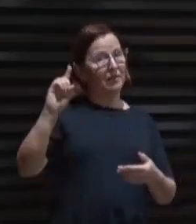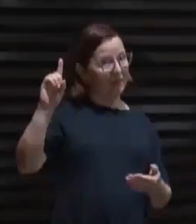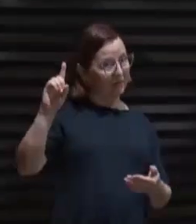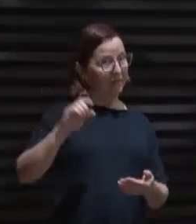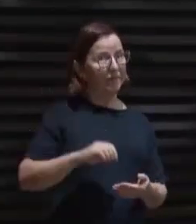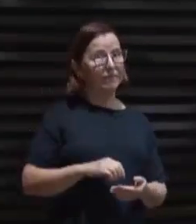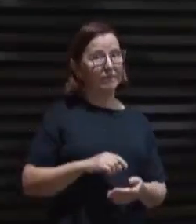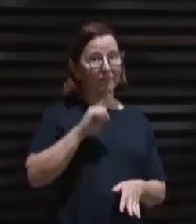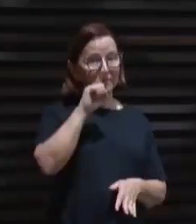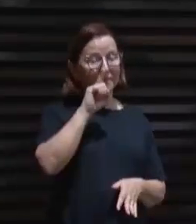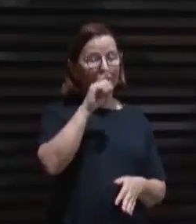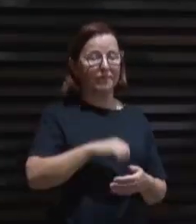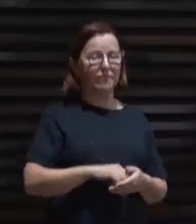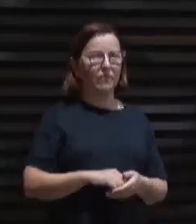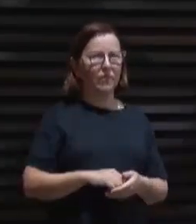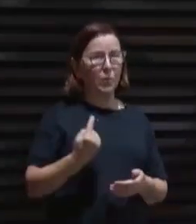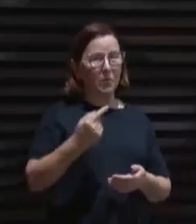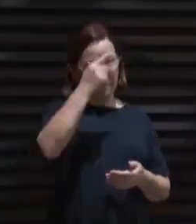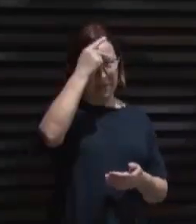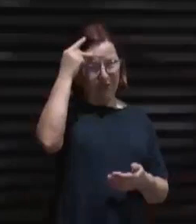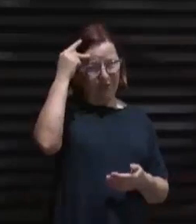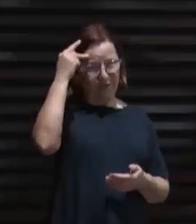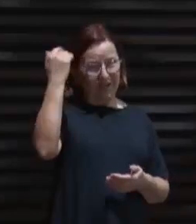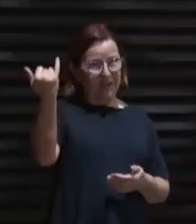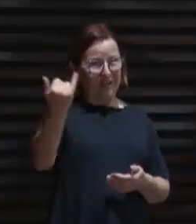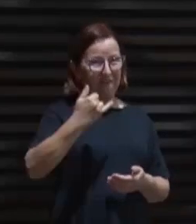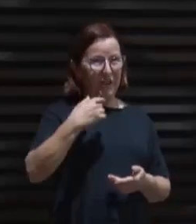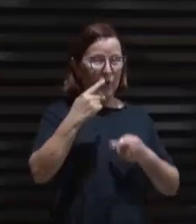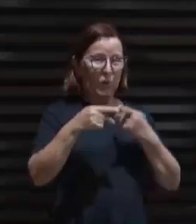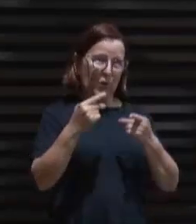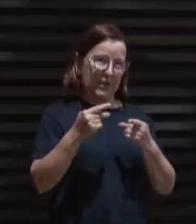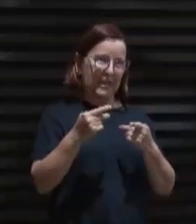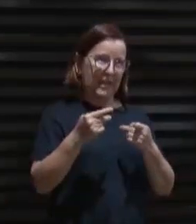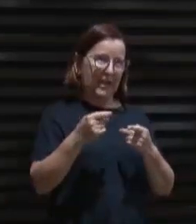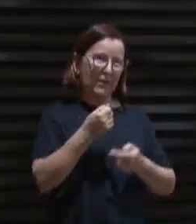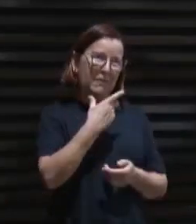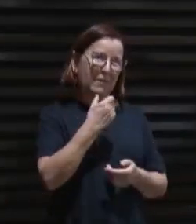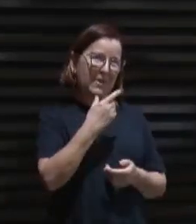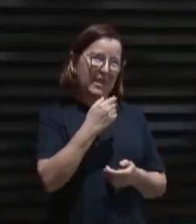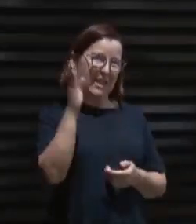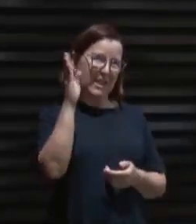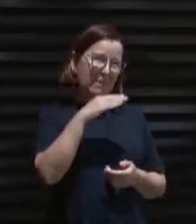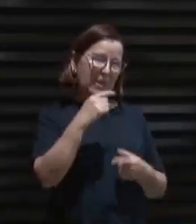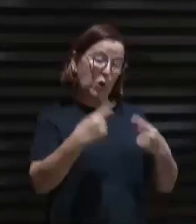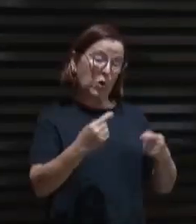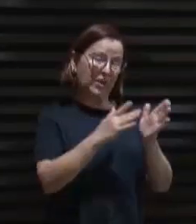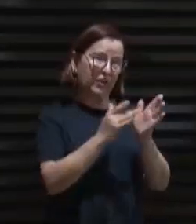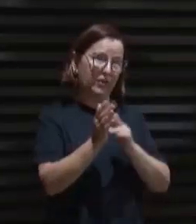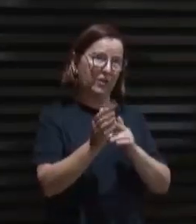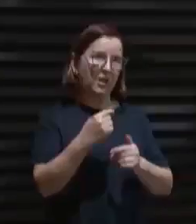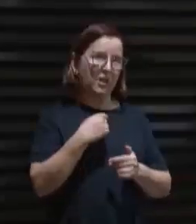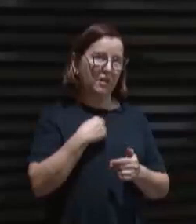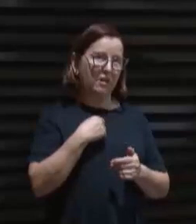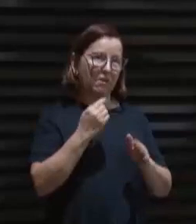Uma pessoa veio me contar uma piada sarcástica de Jesus e eu virei